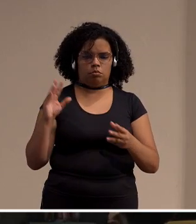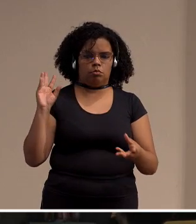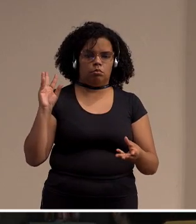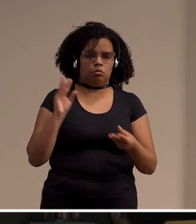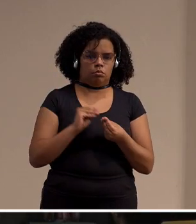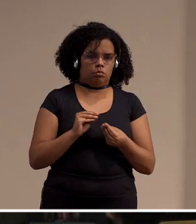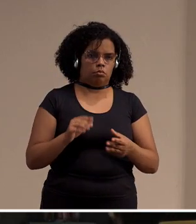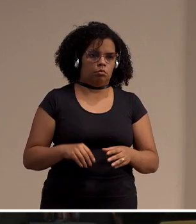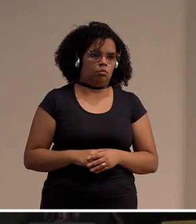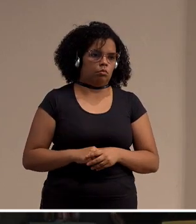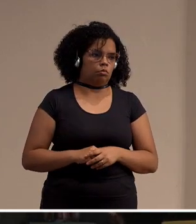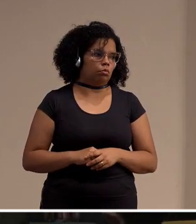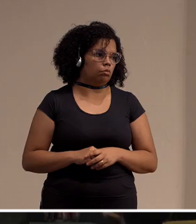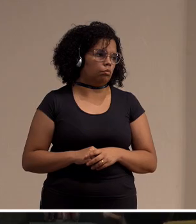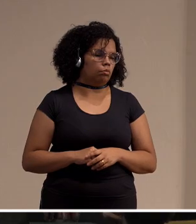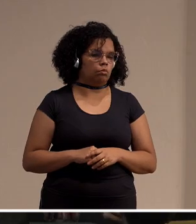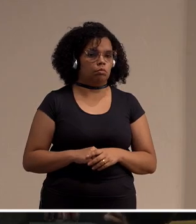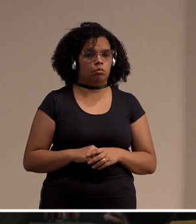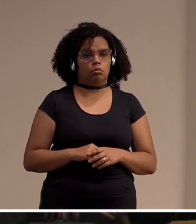Sim, e sobre Borges,